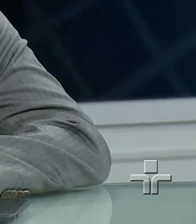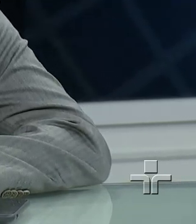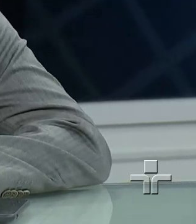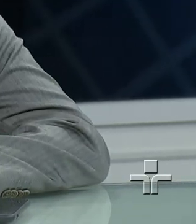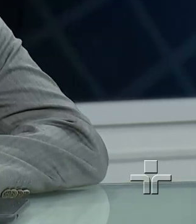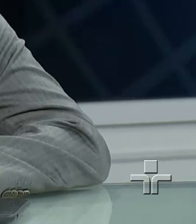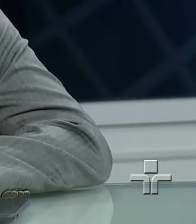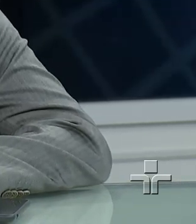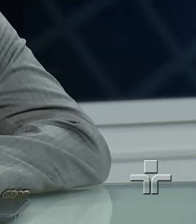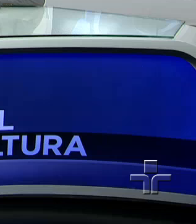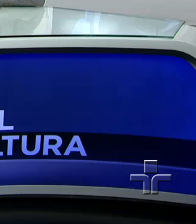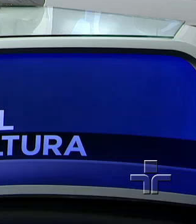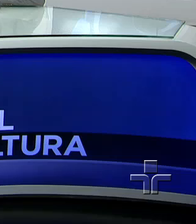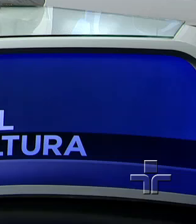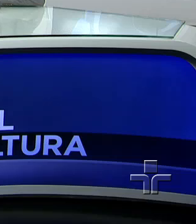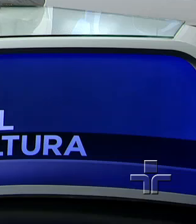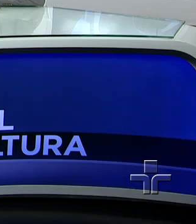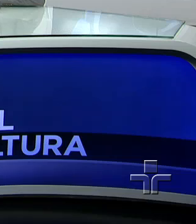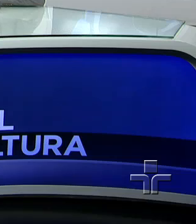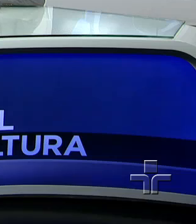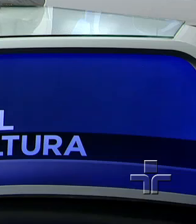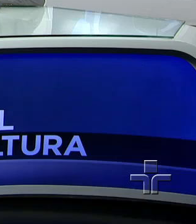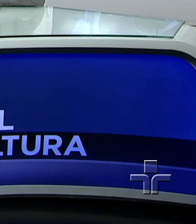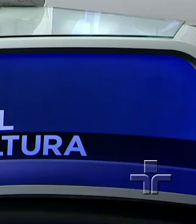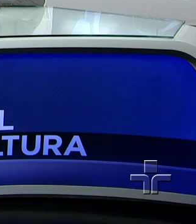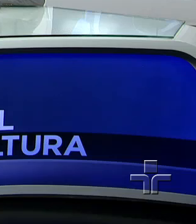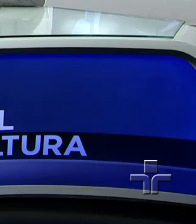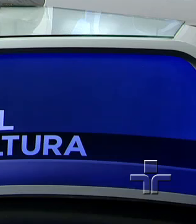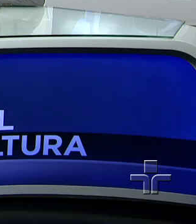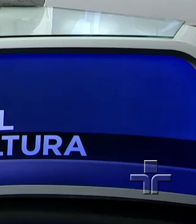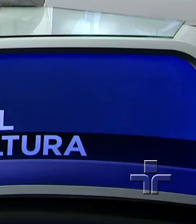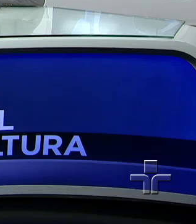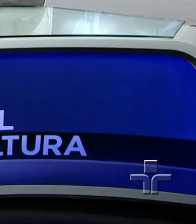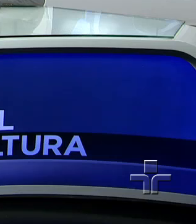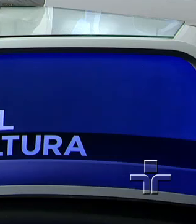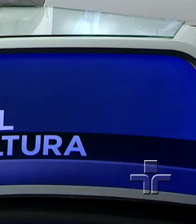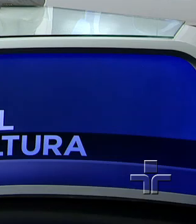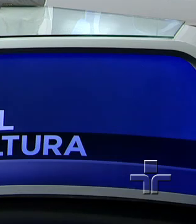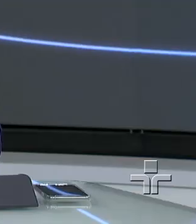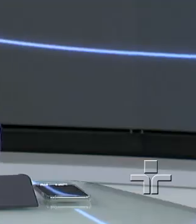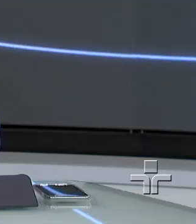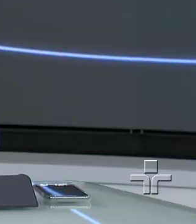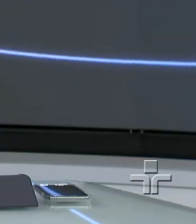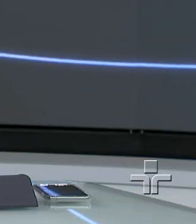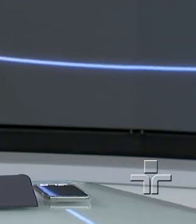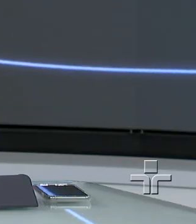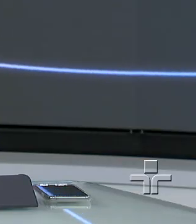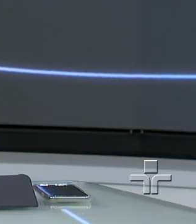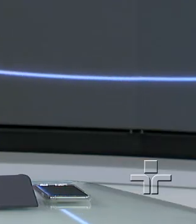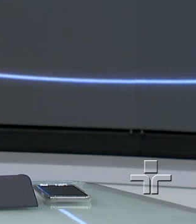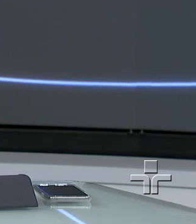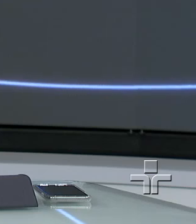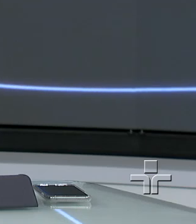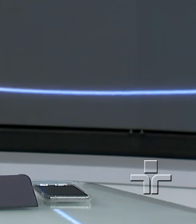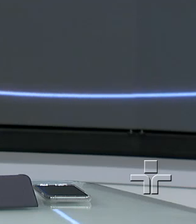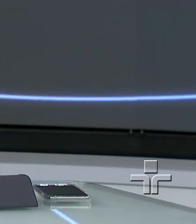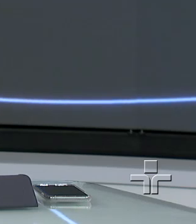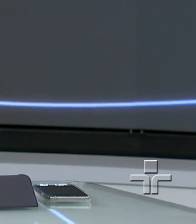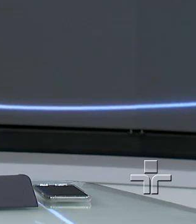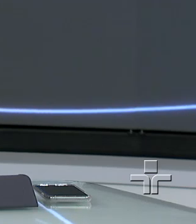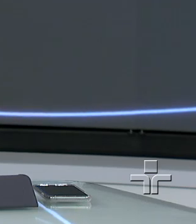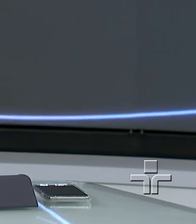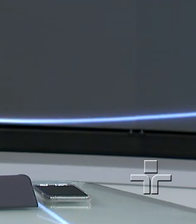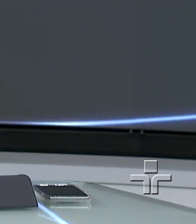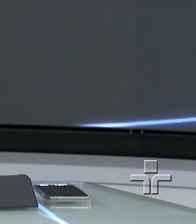pena. De pregar nas igrejas. Exatamente, pregar nas igrejas. Eu não entendi por que isso. Ok. Número de mortes por dengue este